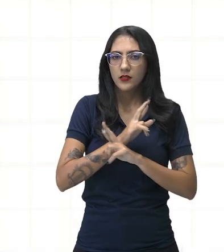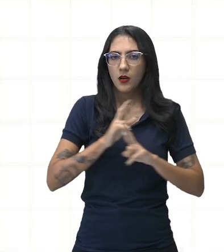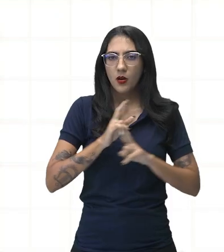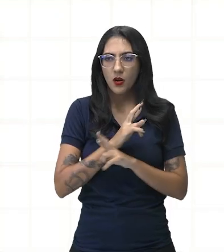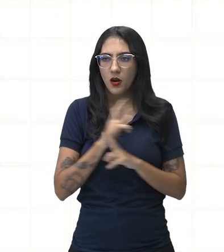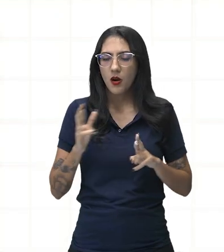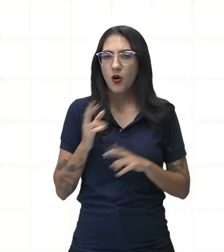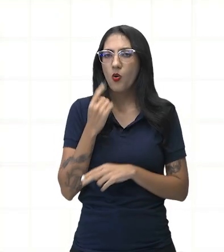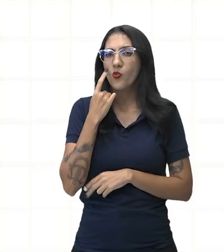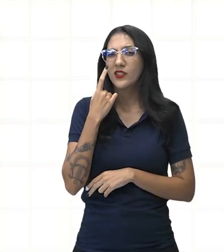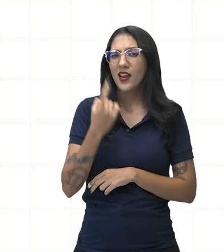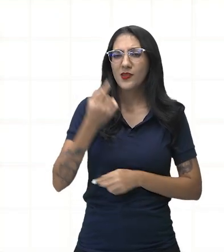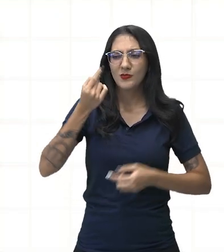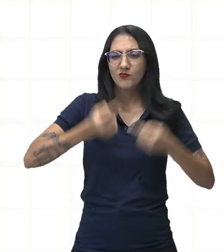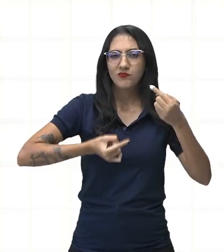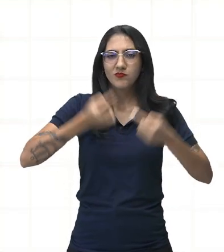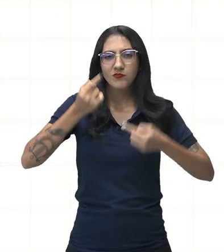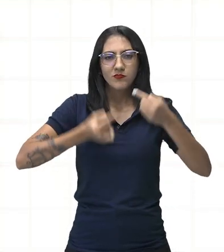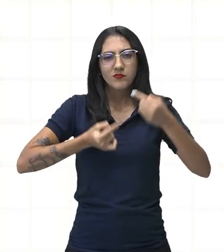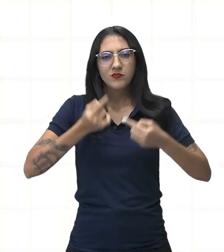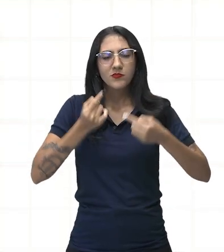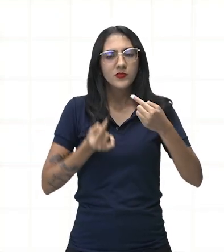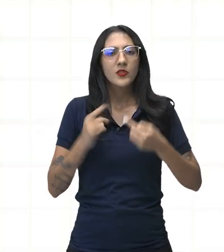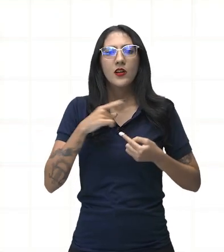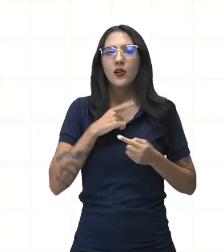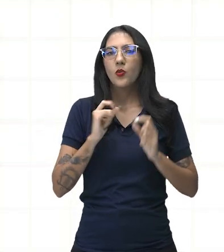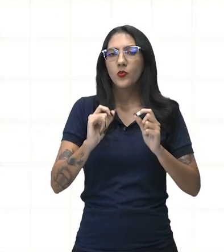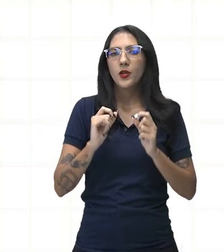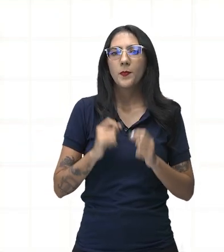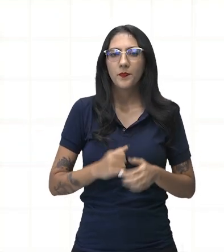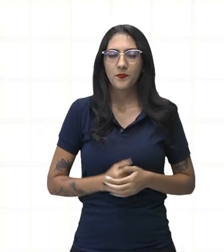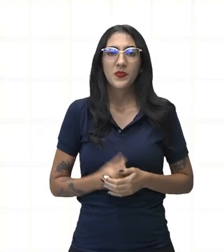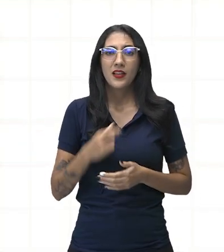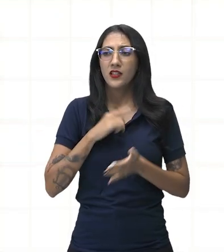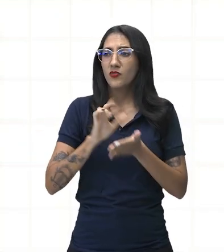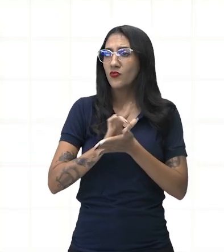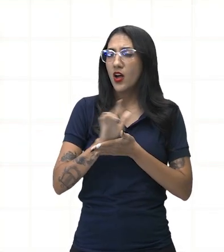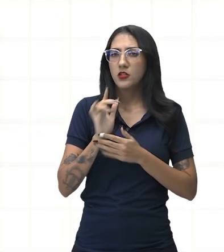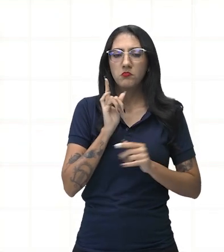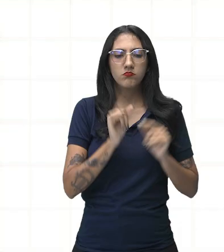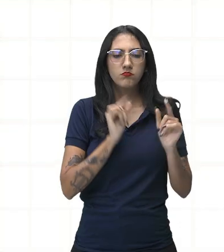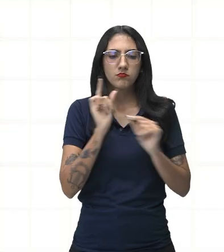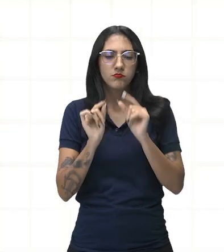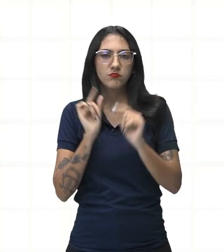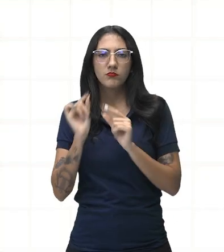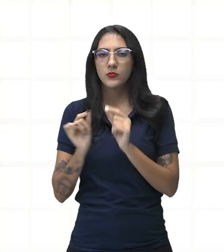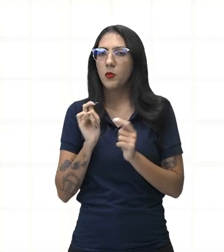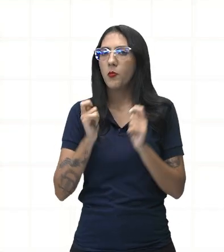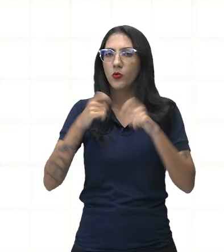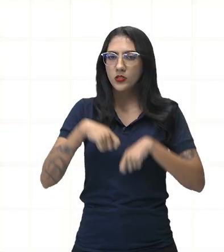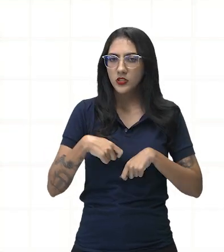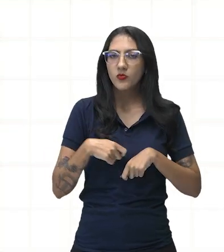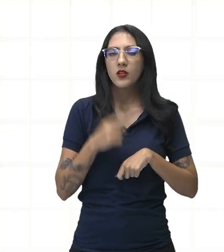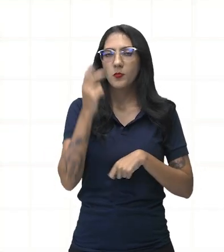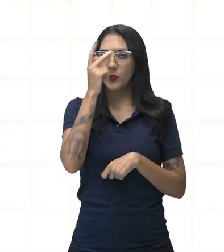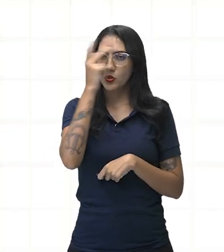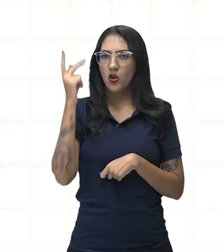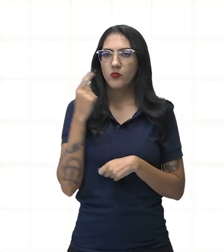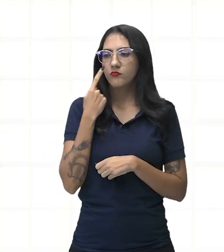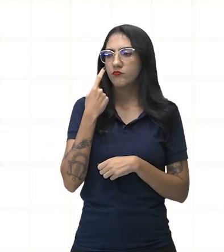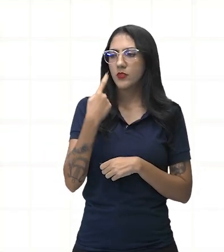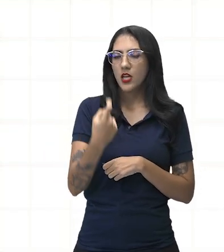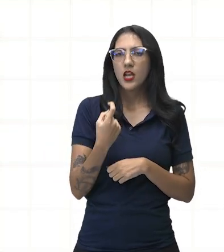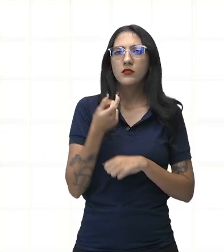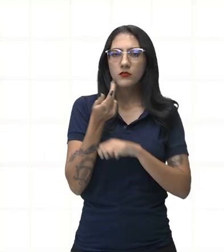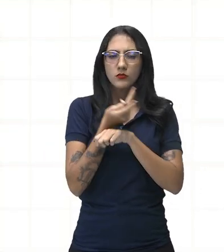A competição vai aumentar o quê? As opções de compra, né? Aí para os